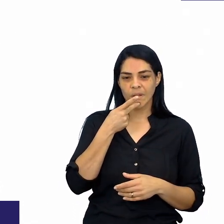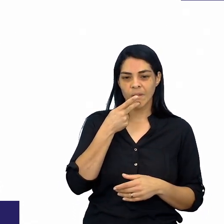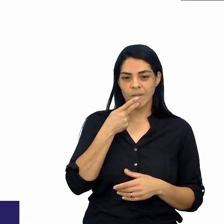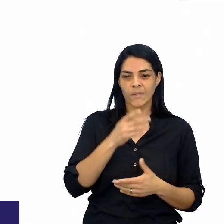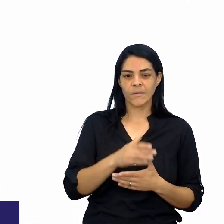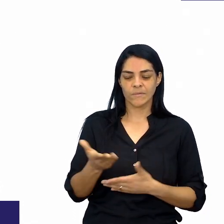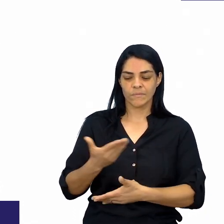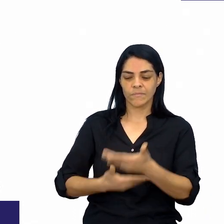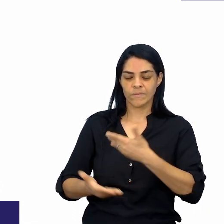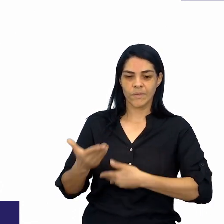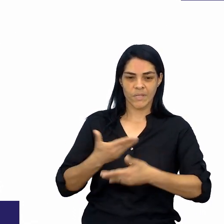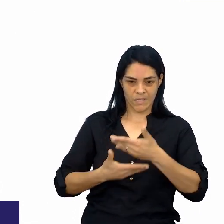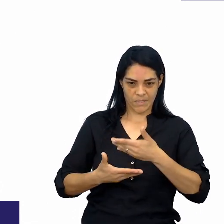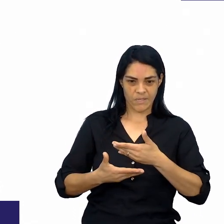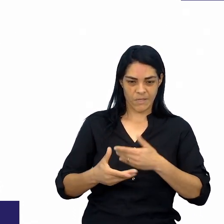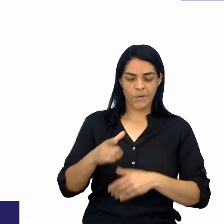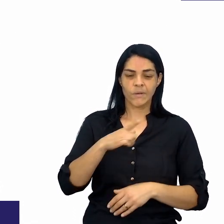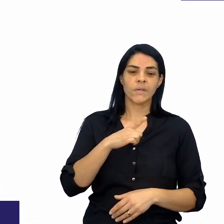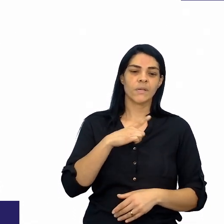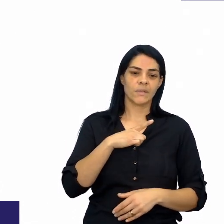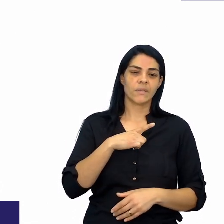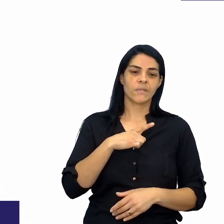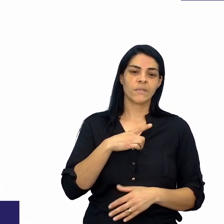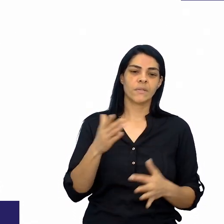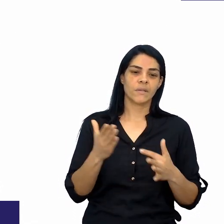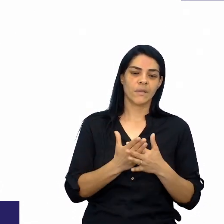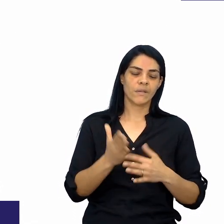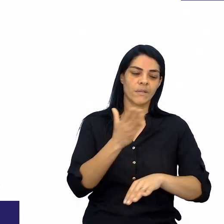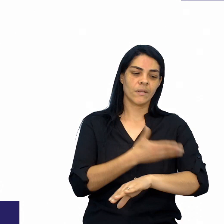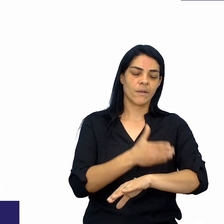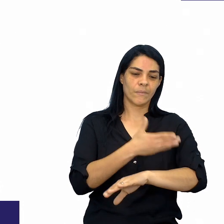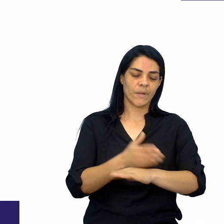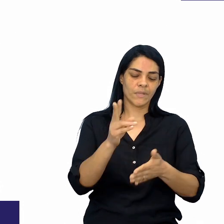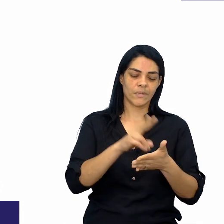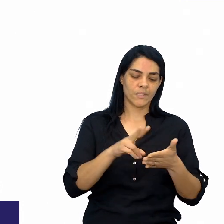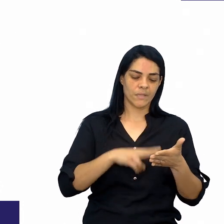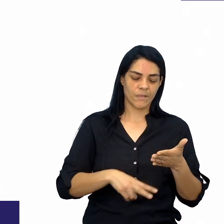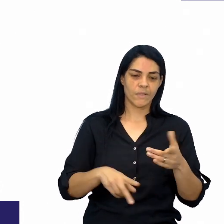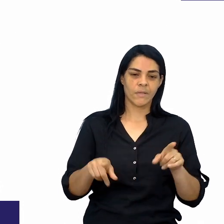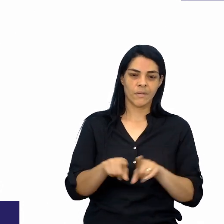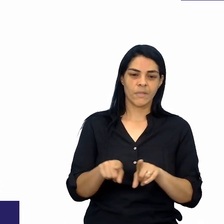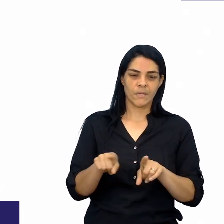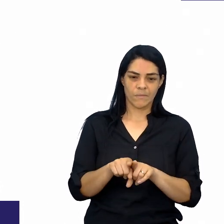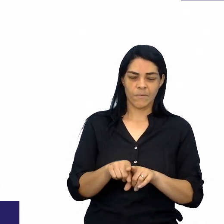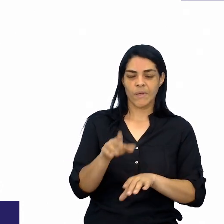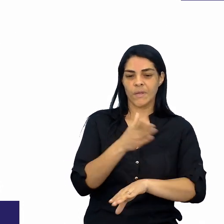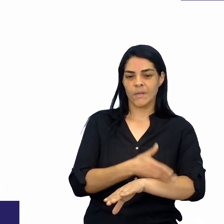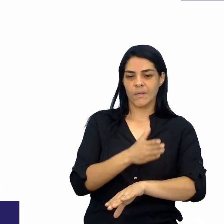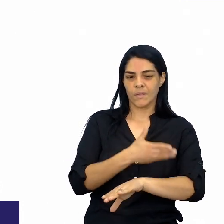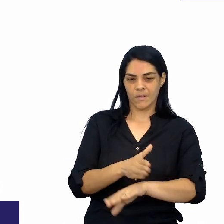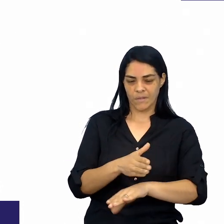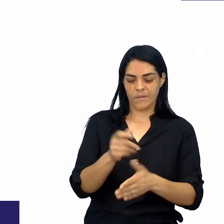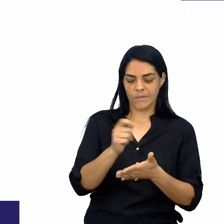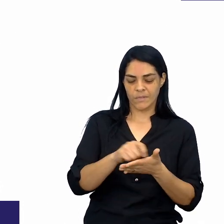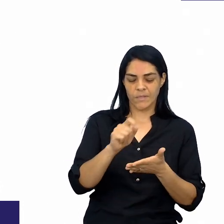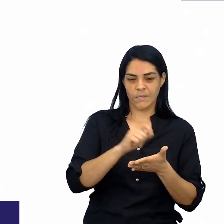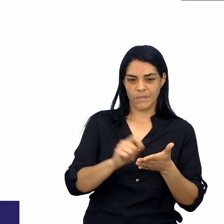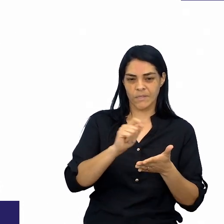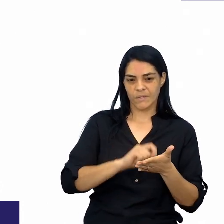interação potente que existe entre as práticas de leitura e as práticas de